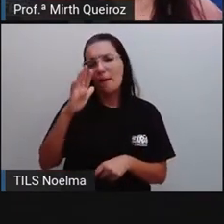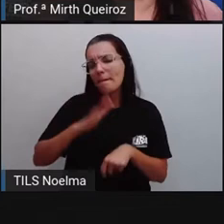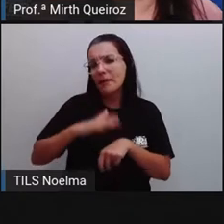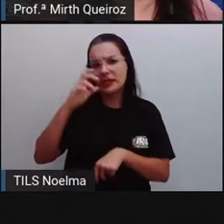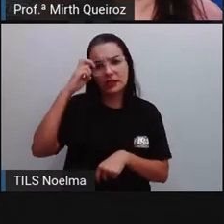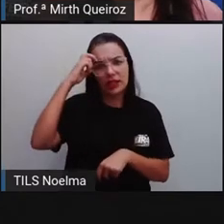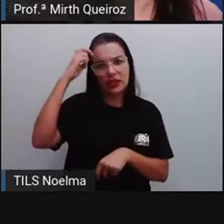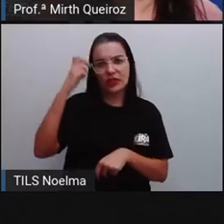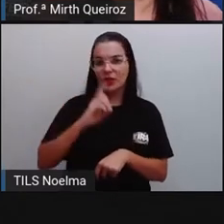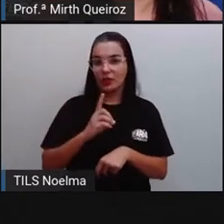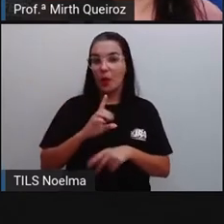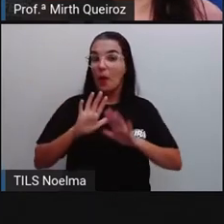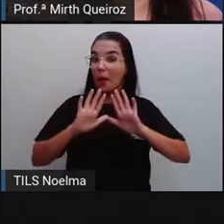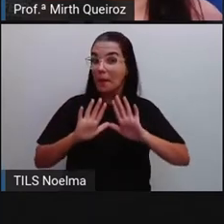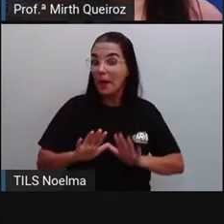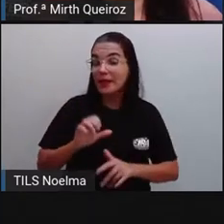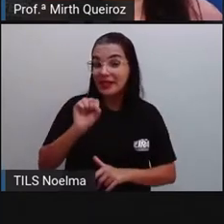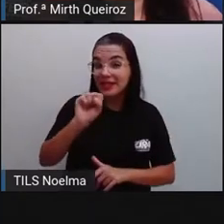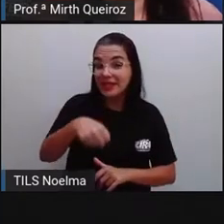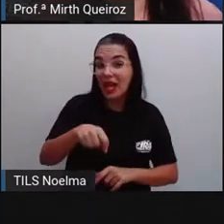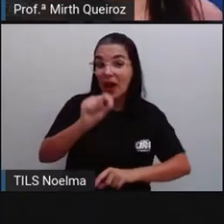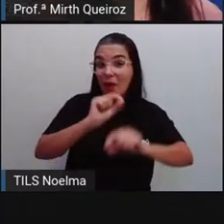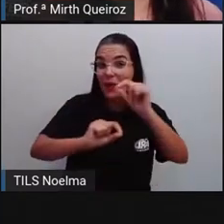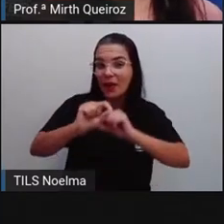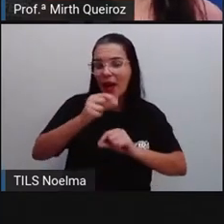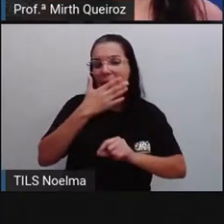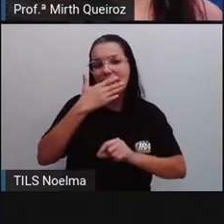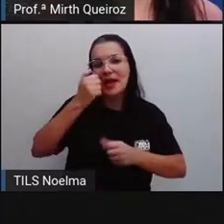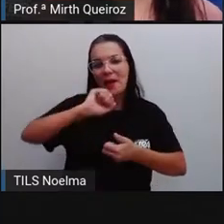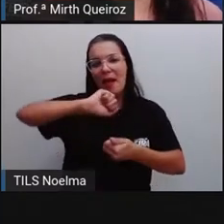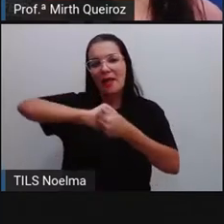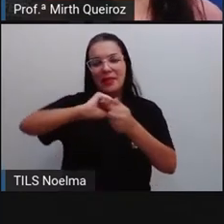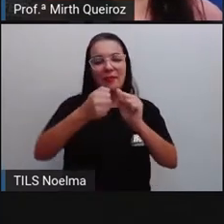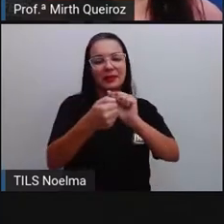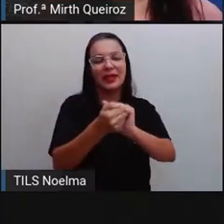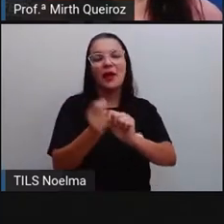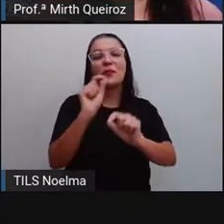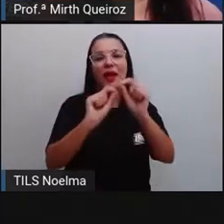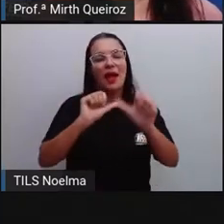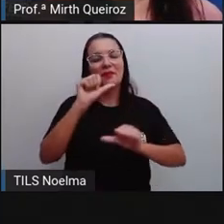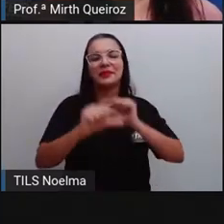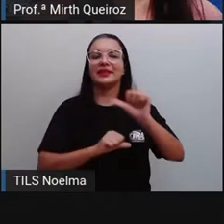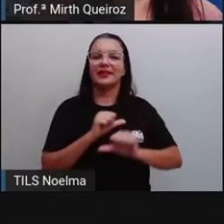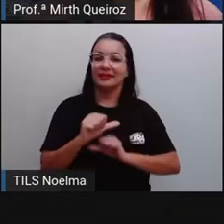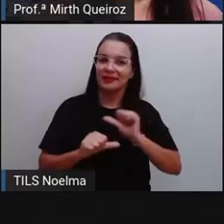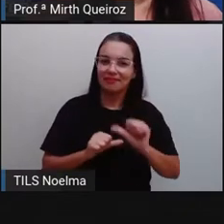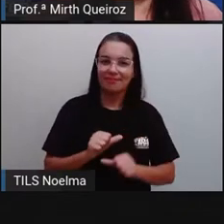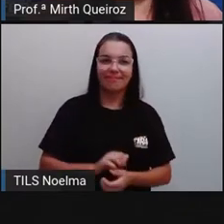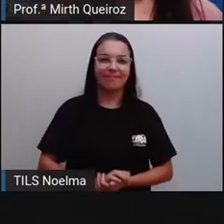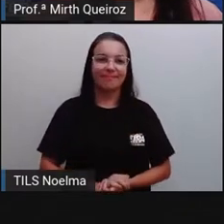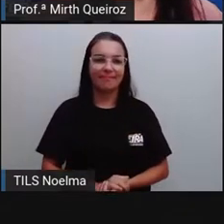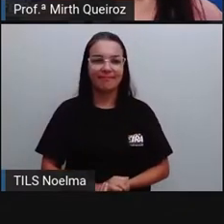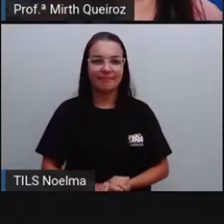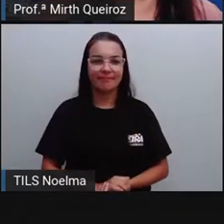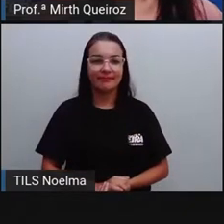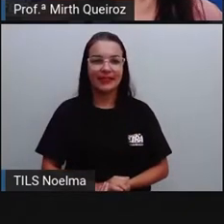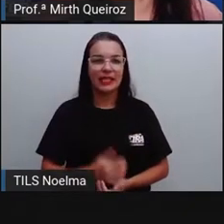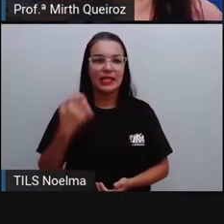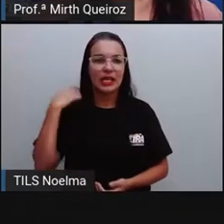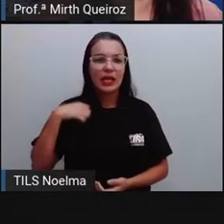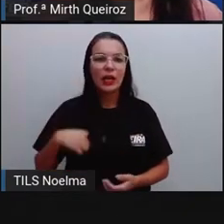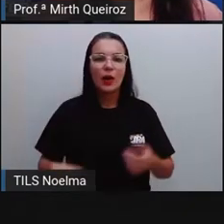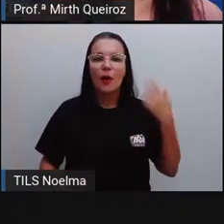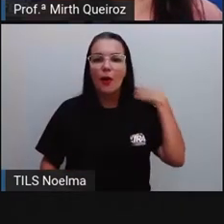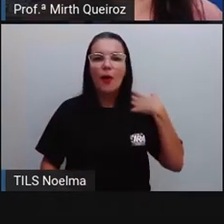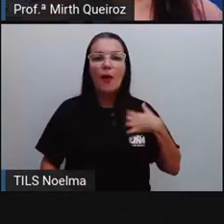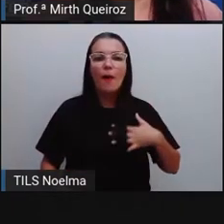e sim aquelas que se adaptam melhor às mudanças. Por que que nós estamos